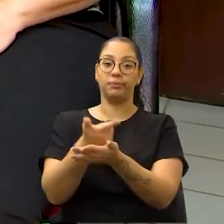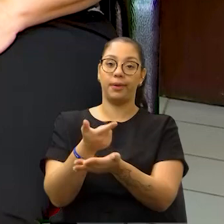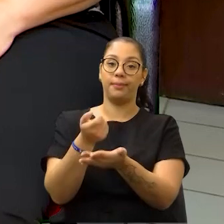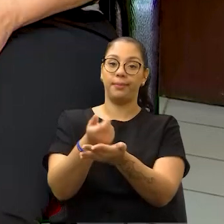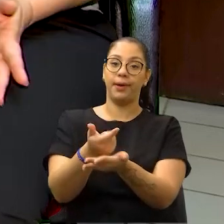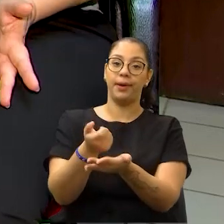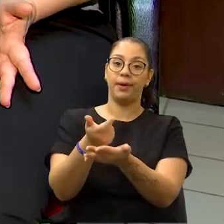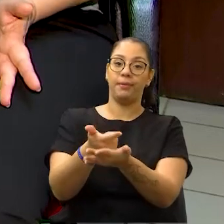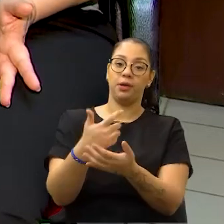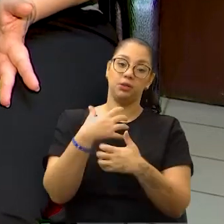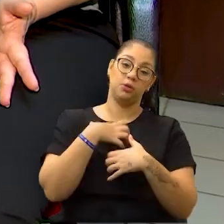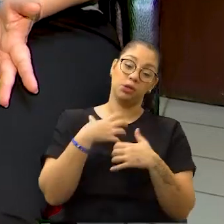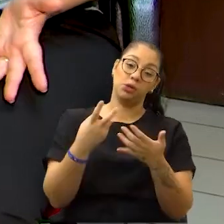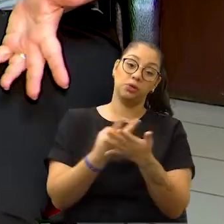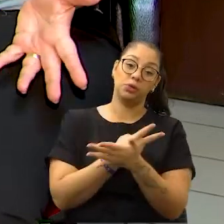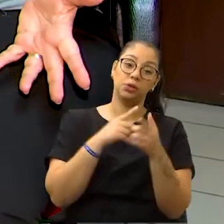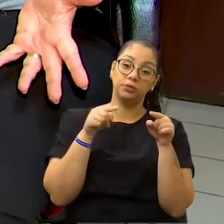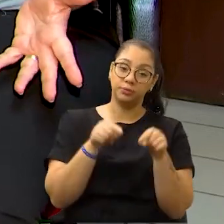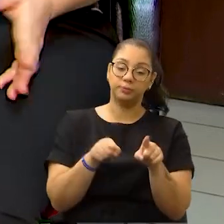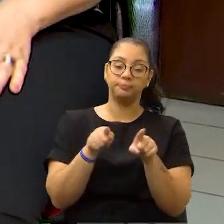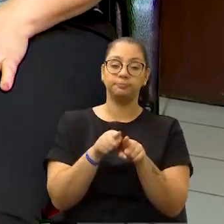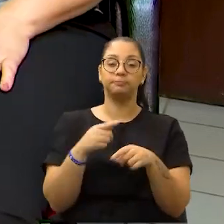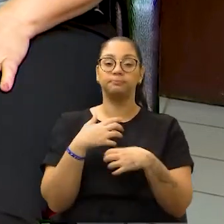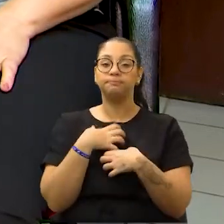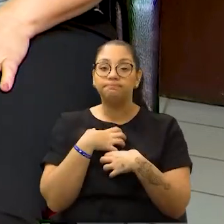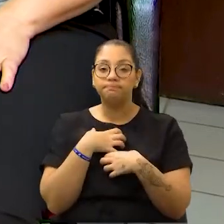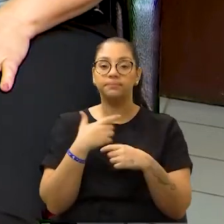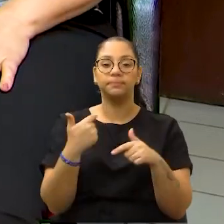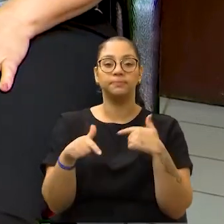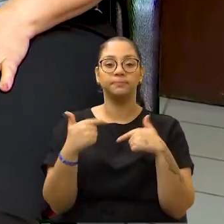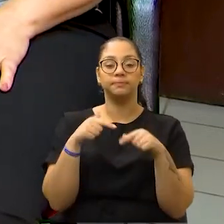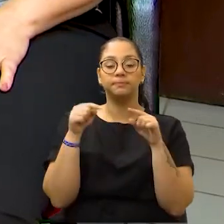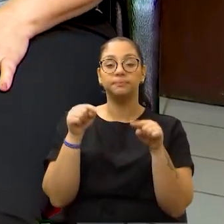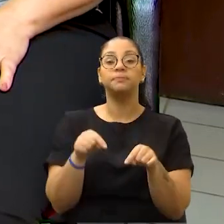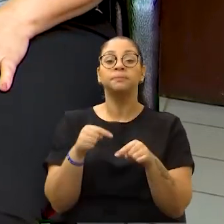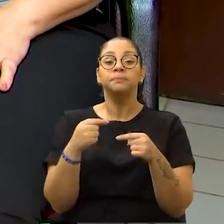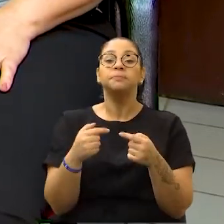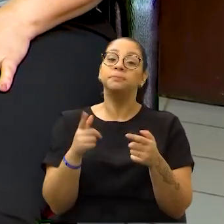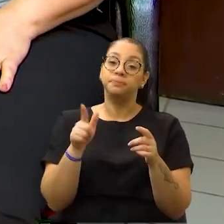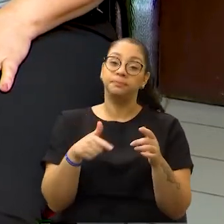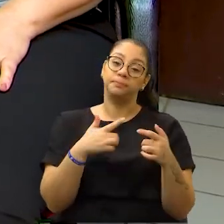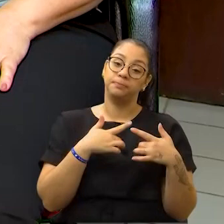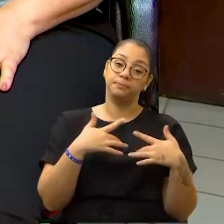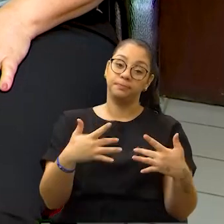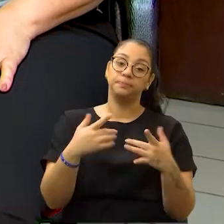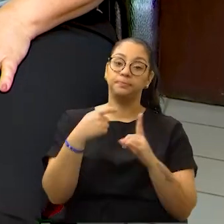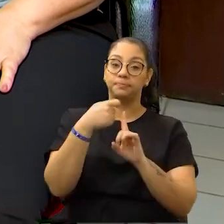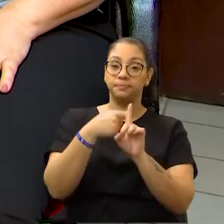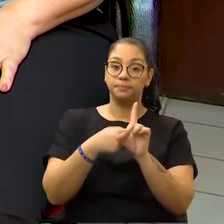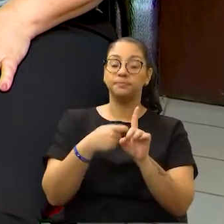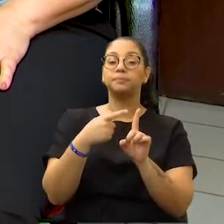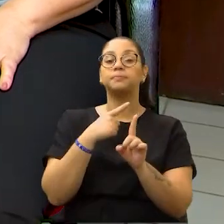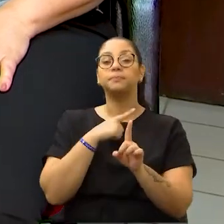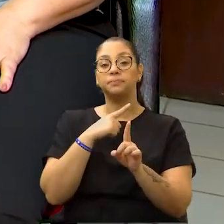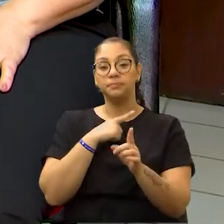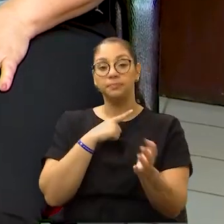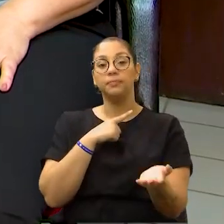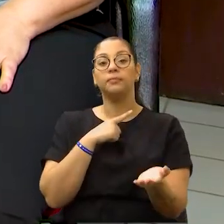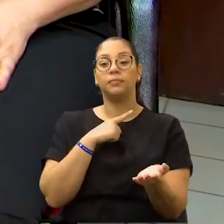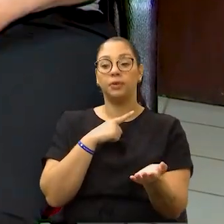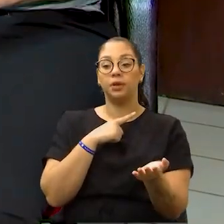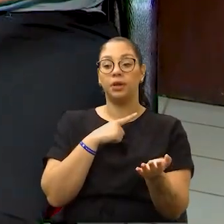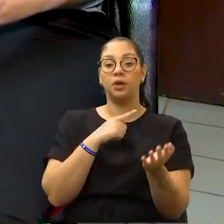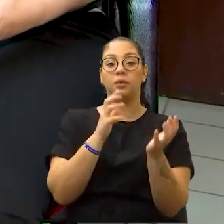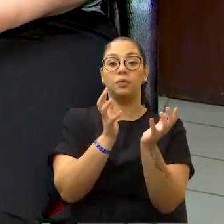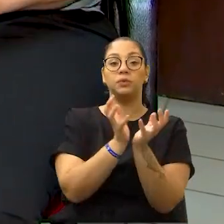que sensibilizados com a causa, sensibilizados com o nosso trabalho, aceitam ser doadores mensais. Aí a gente tem